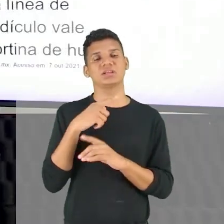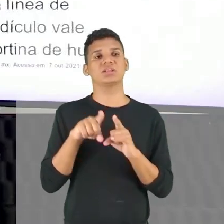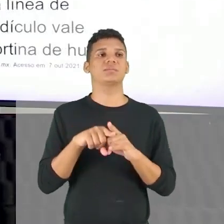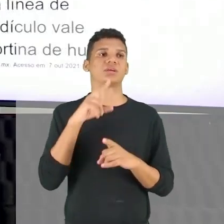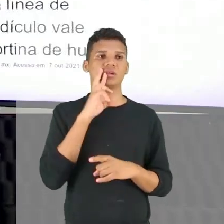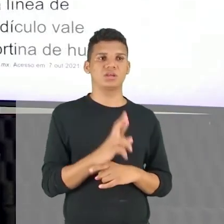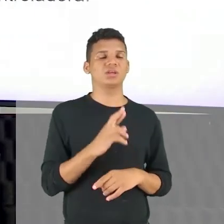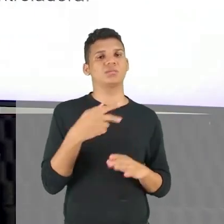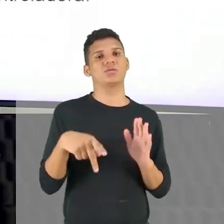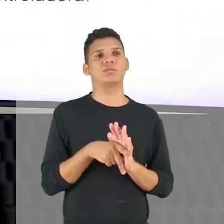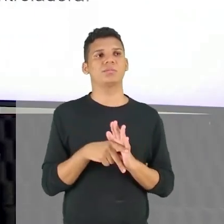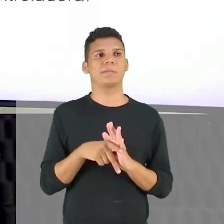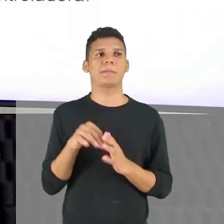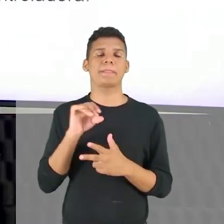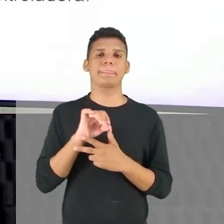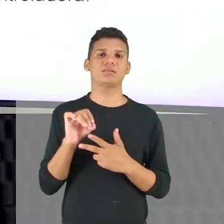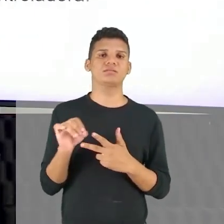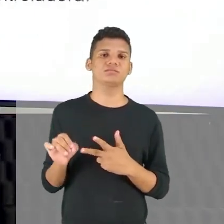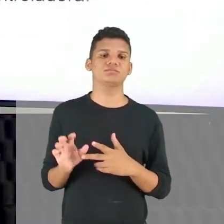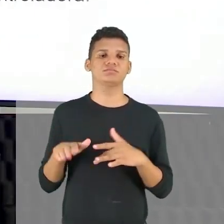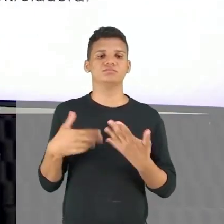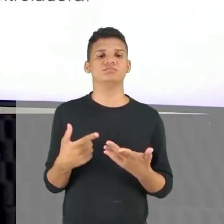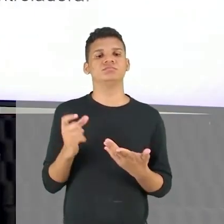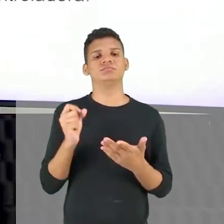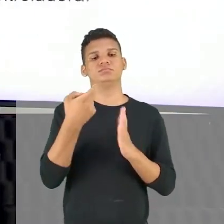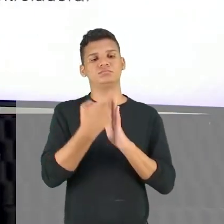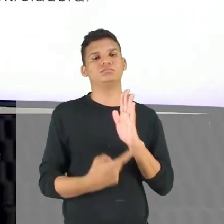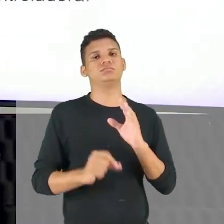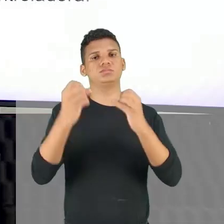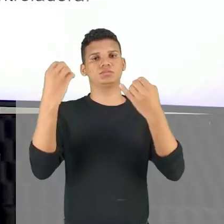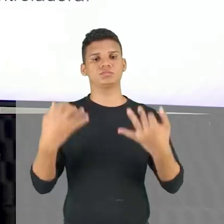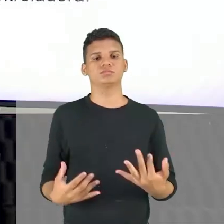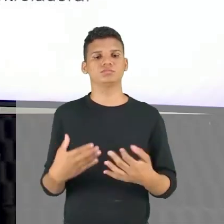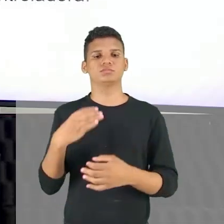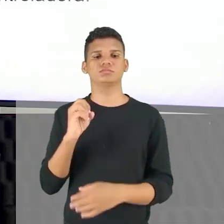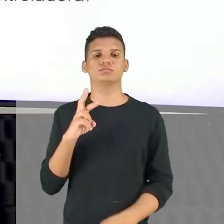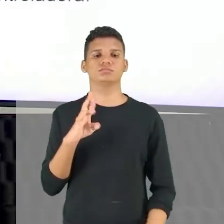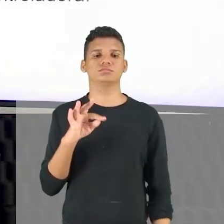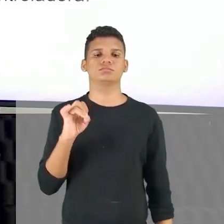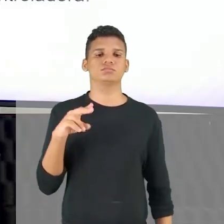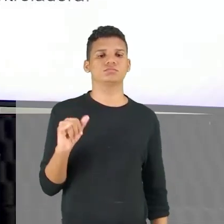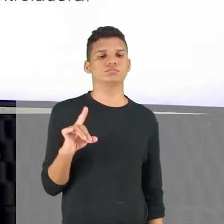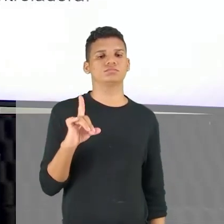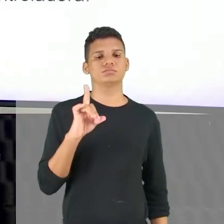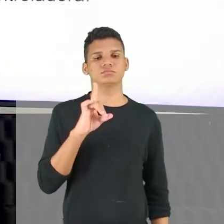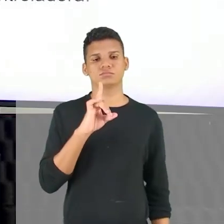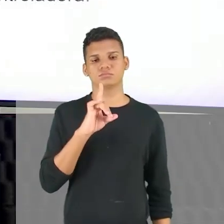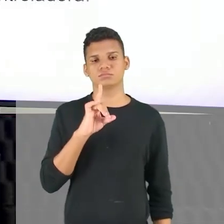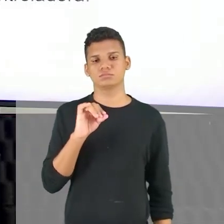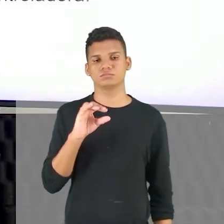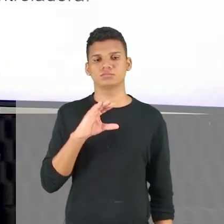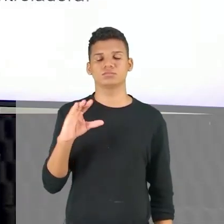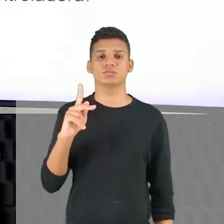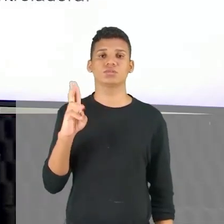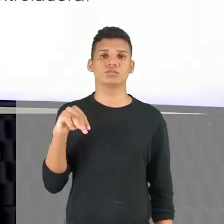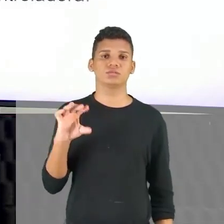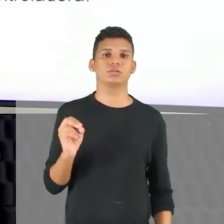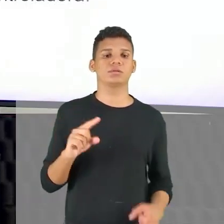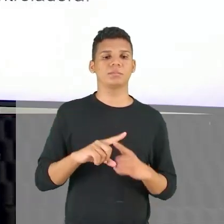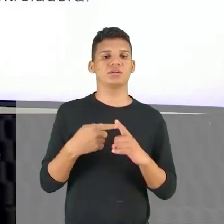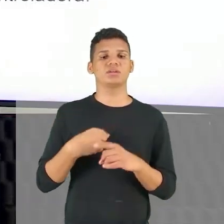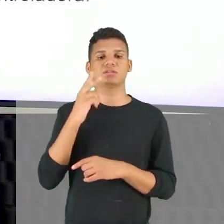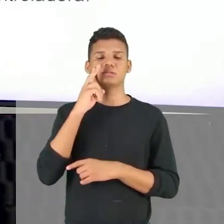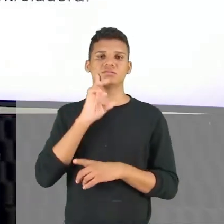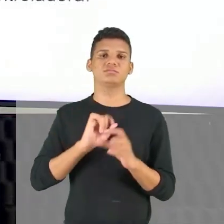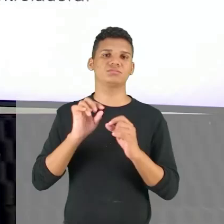respostas aí do Enem. Então, olha só, nesse texto a expressão cortina de fumaça, ainda há pouco eu falei para vocês, cortina de humo, lembrar aí